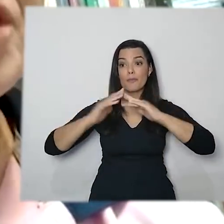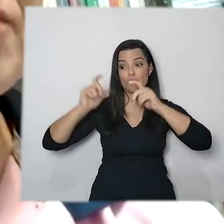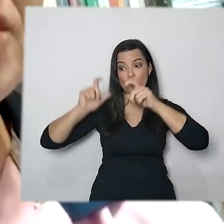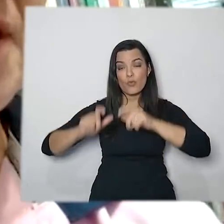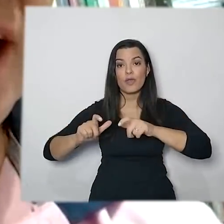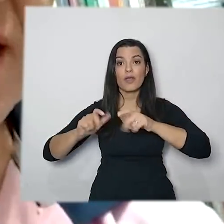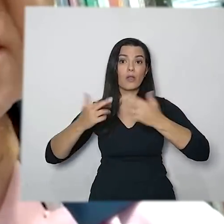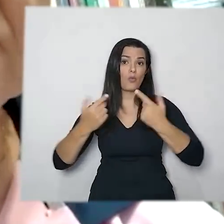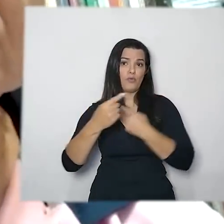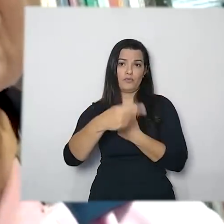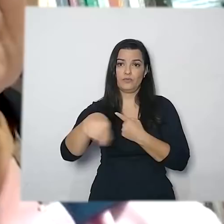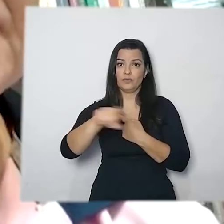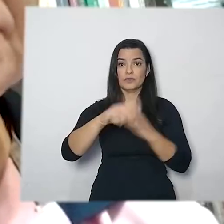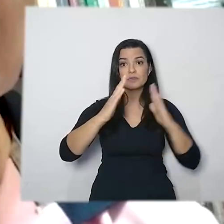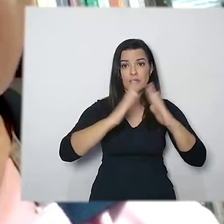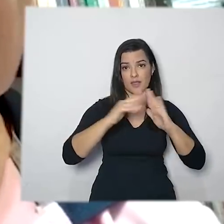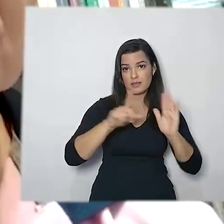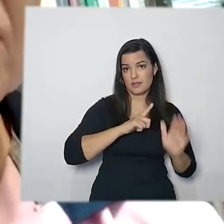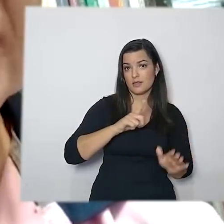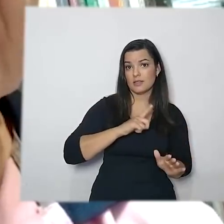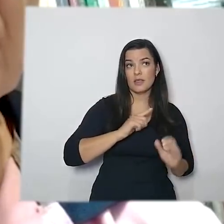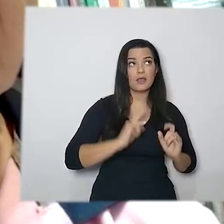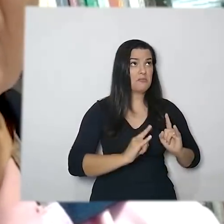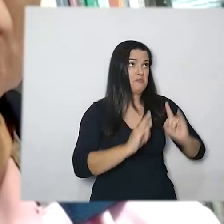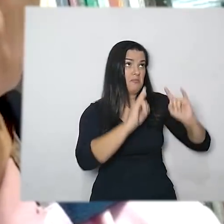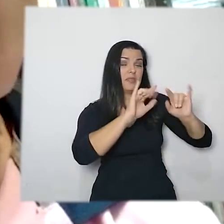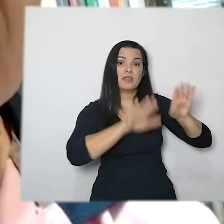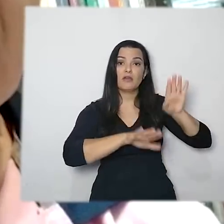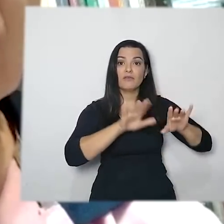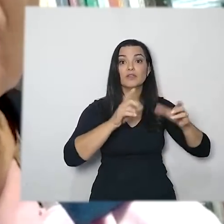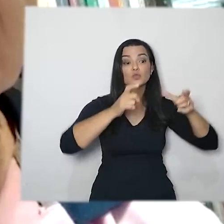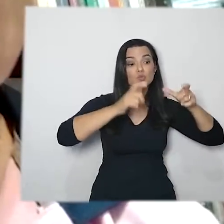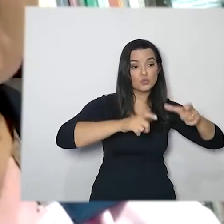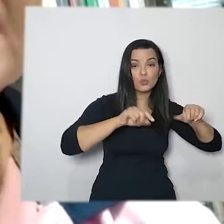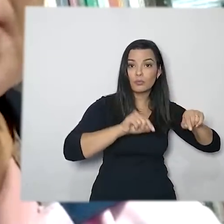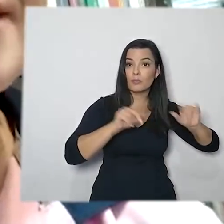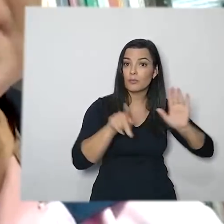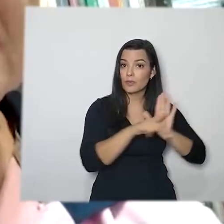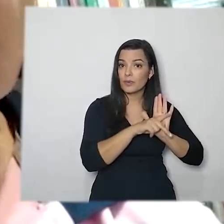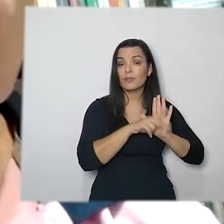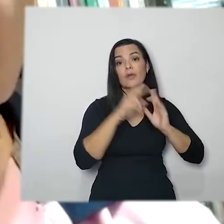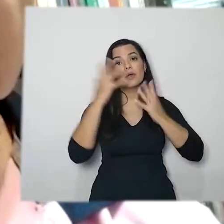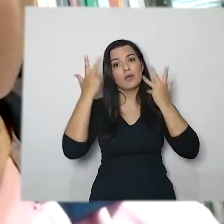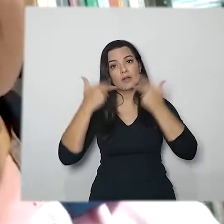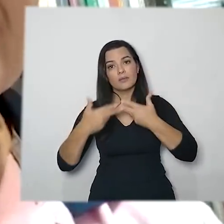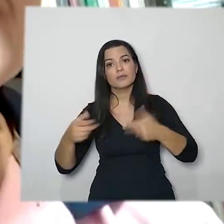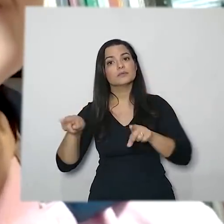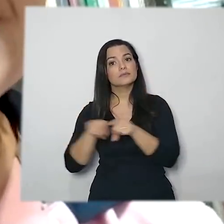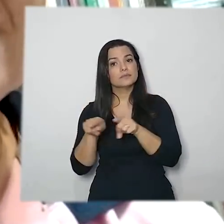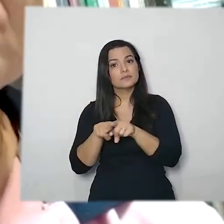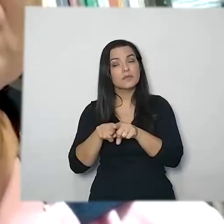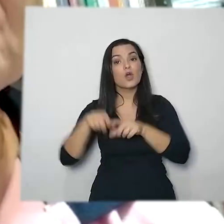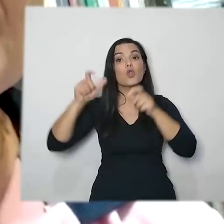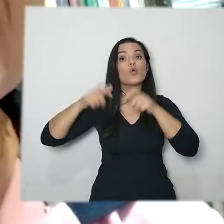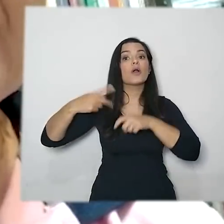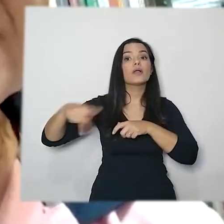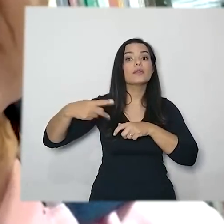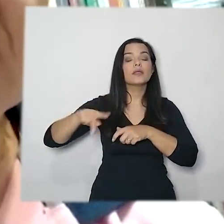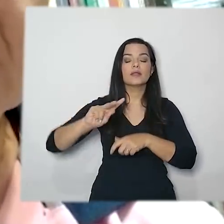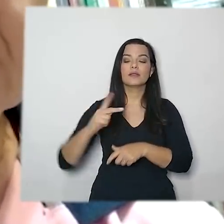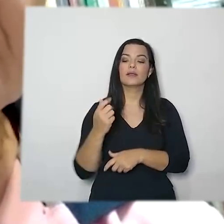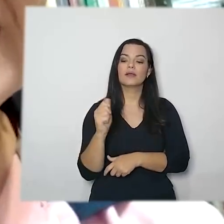Como vocês têm a casa de vocês, uma casa, um apartamento, num bairro, enfim. Os animais é a mesma coisa. Esse endereço se